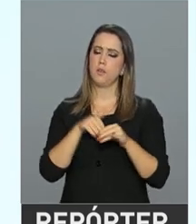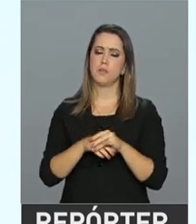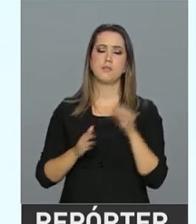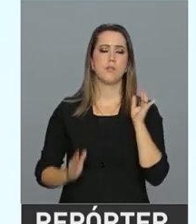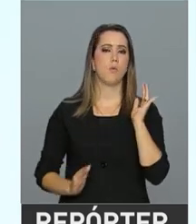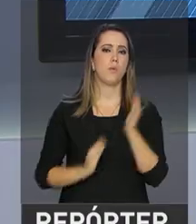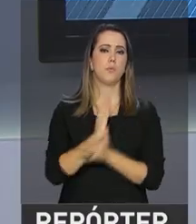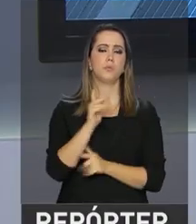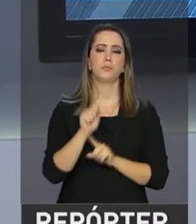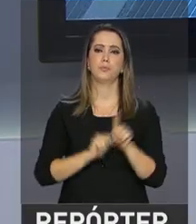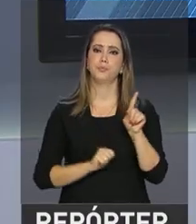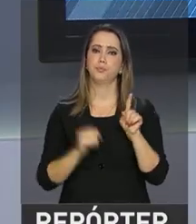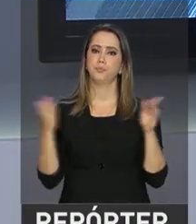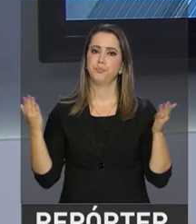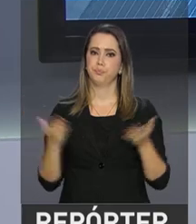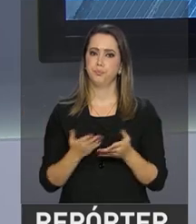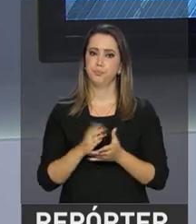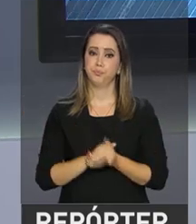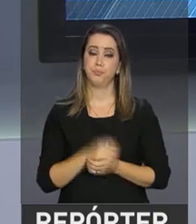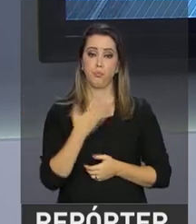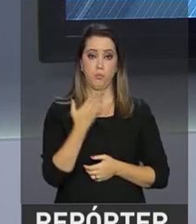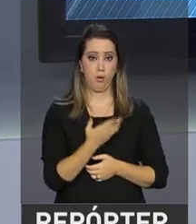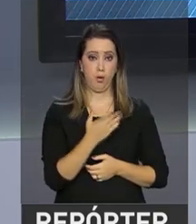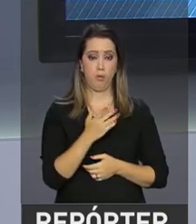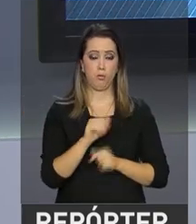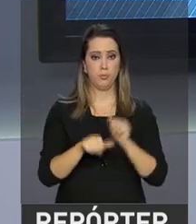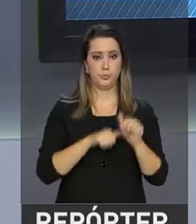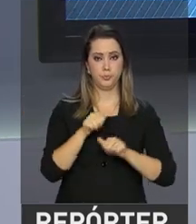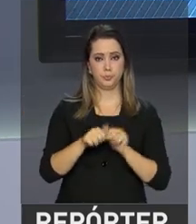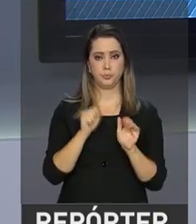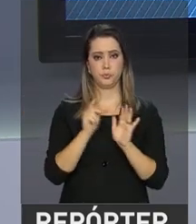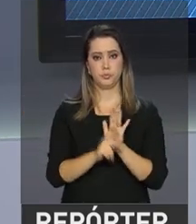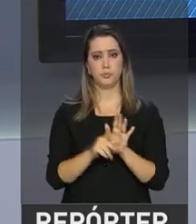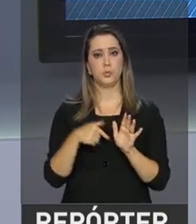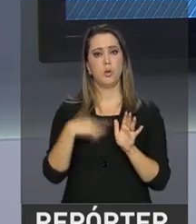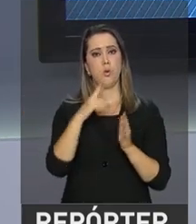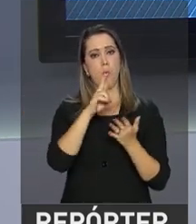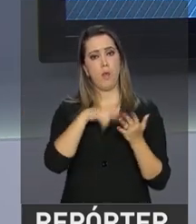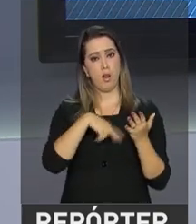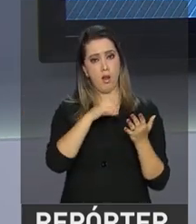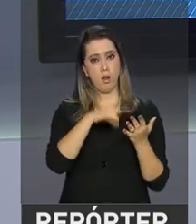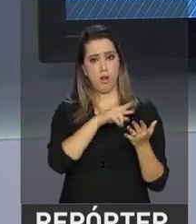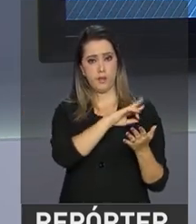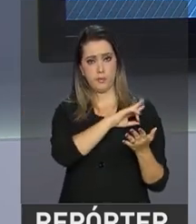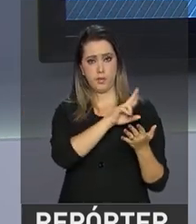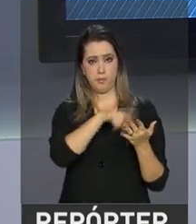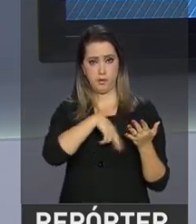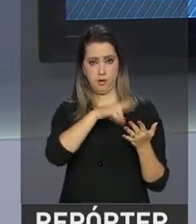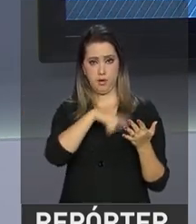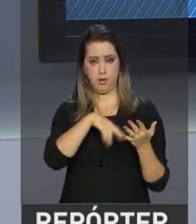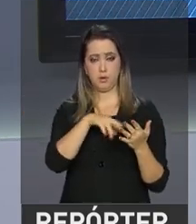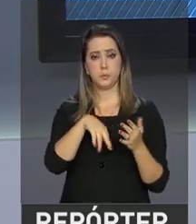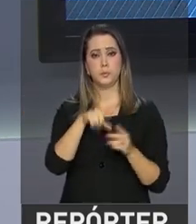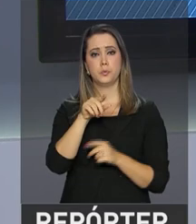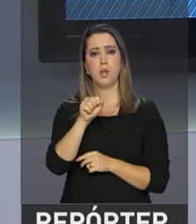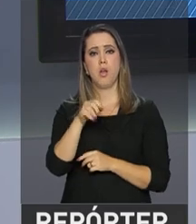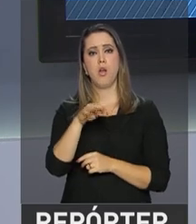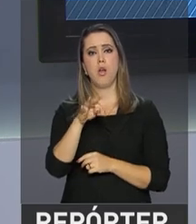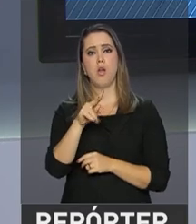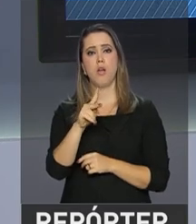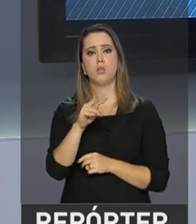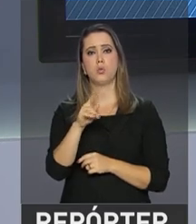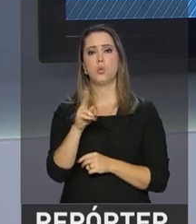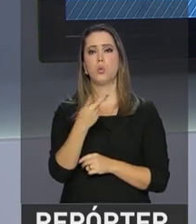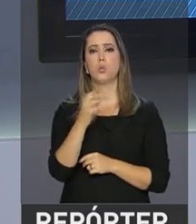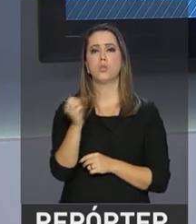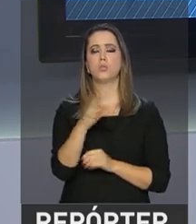aí este mês. Ainda sobre as mudanças na Previdência, o relator da reforma, deputado Arthur Maia, apresentou hoje uma